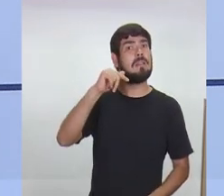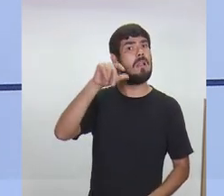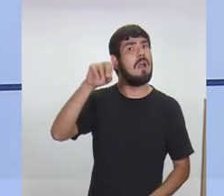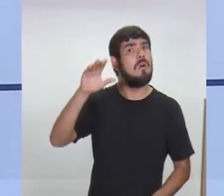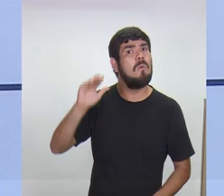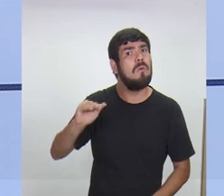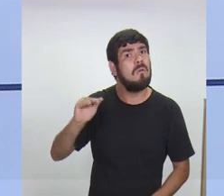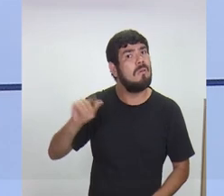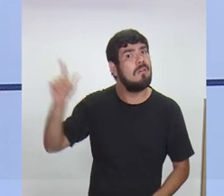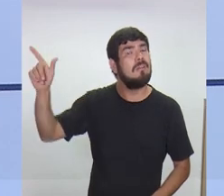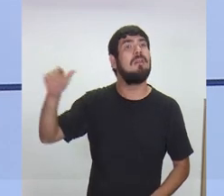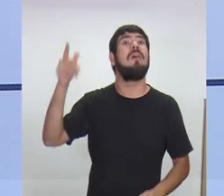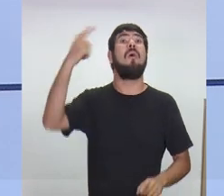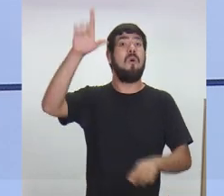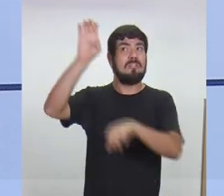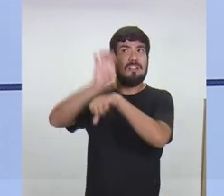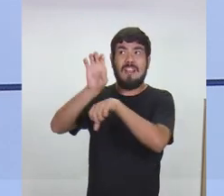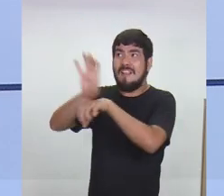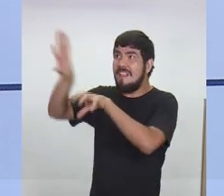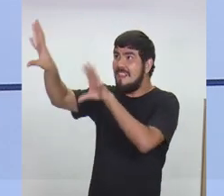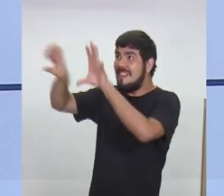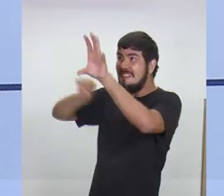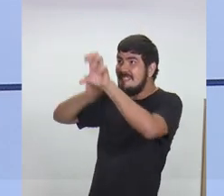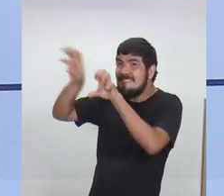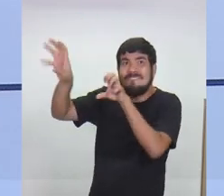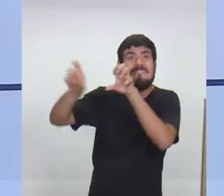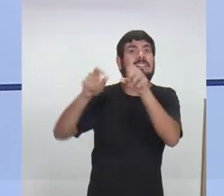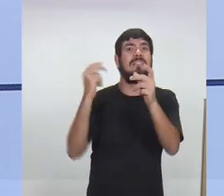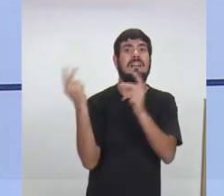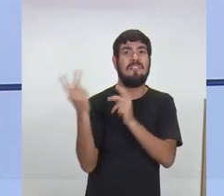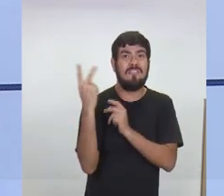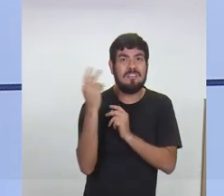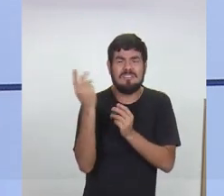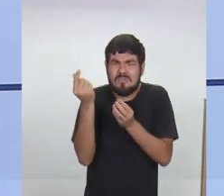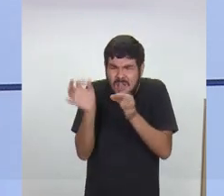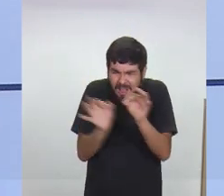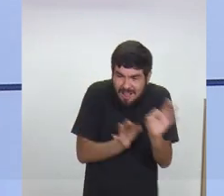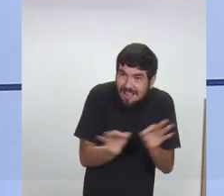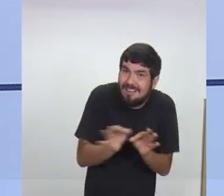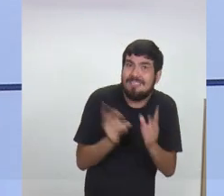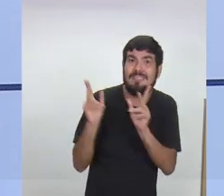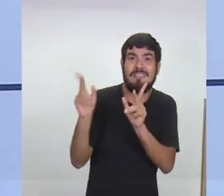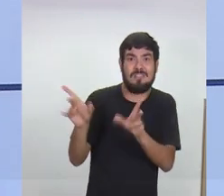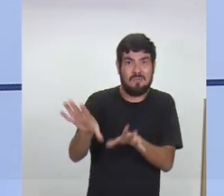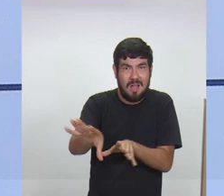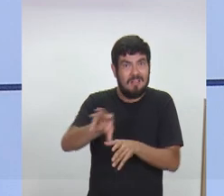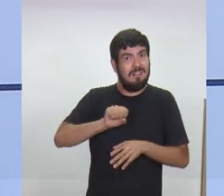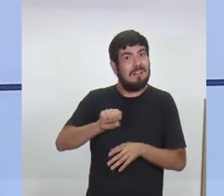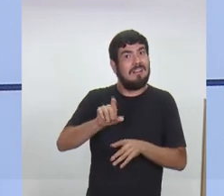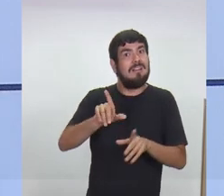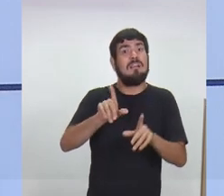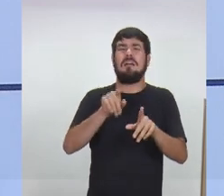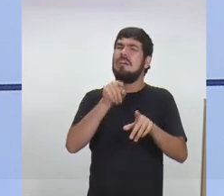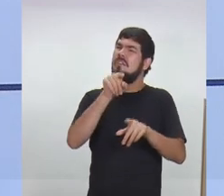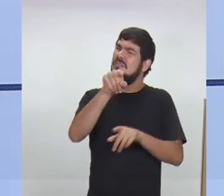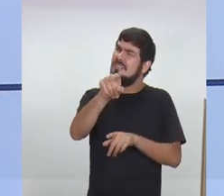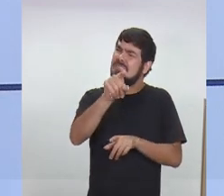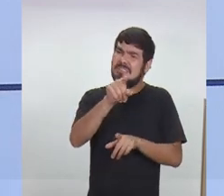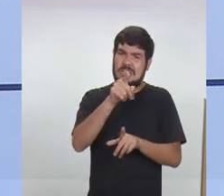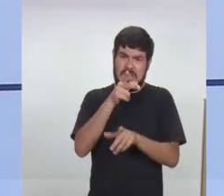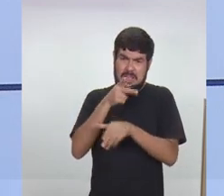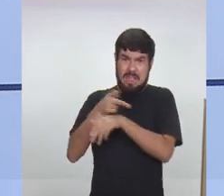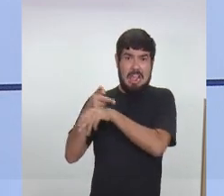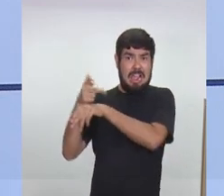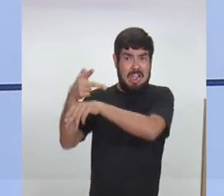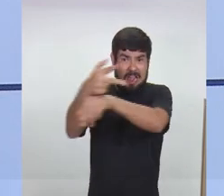estados estão cotando e os valores para que também possam implantar você cerca a cidade toda com